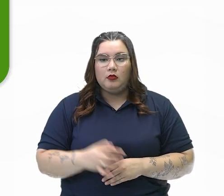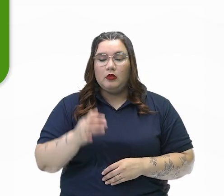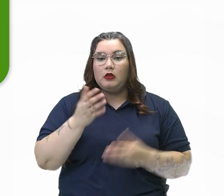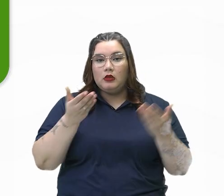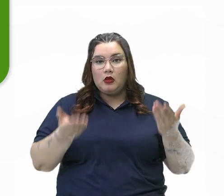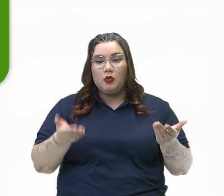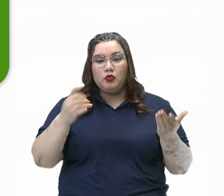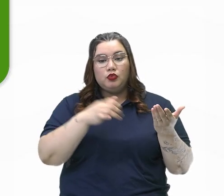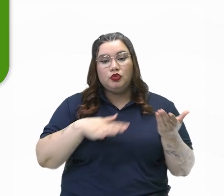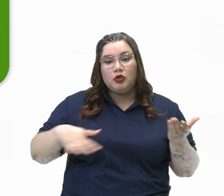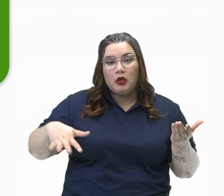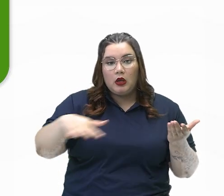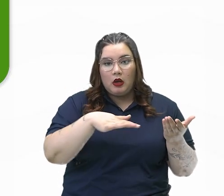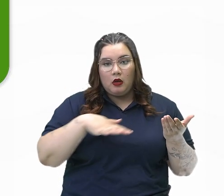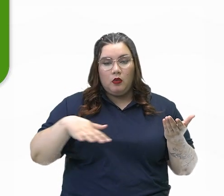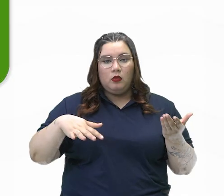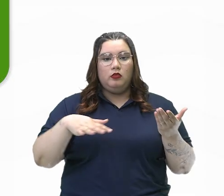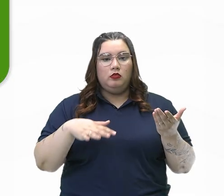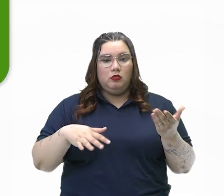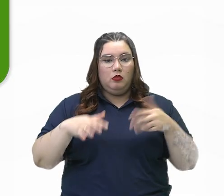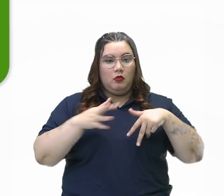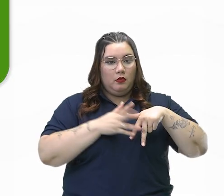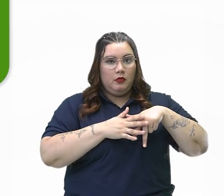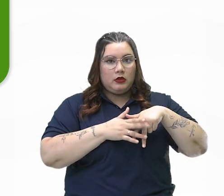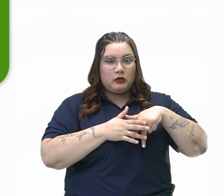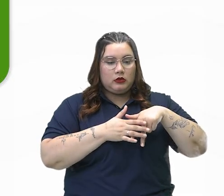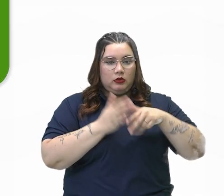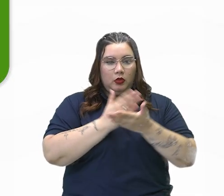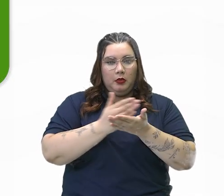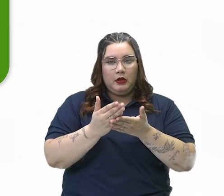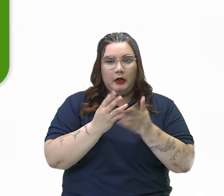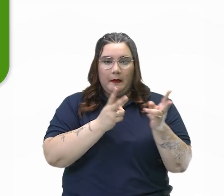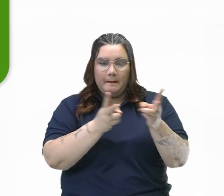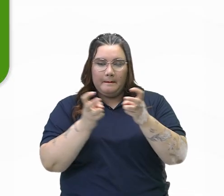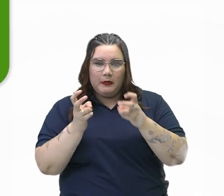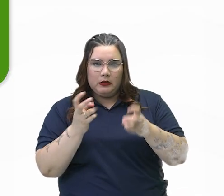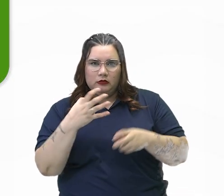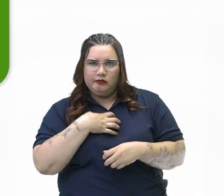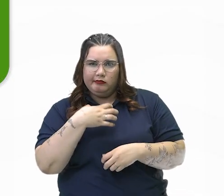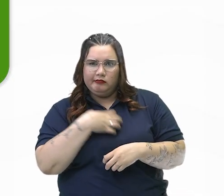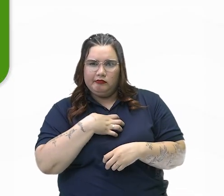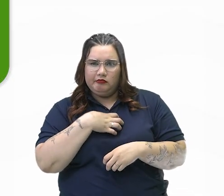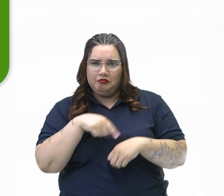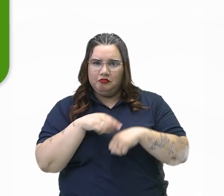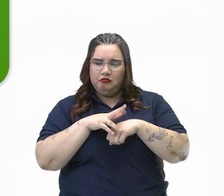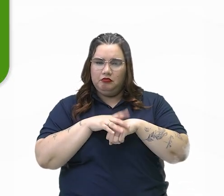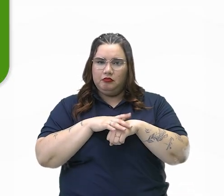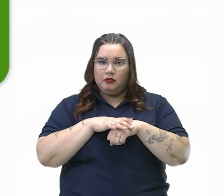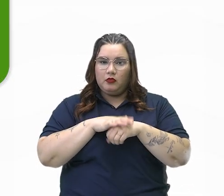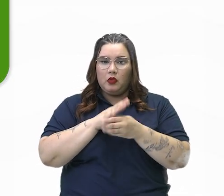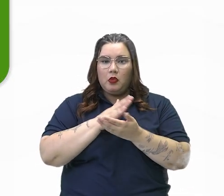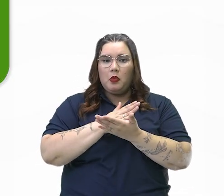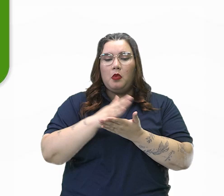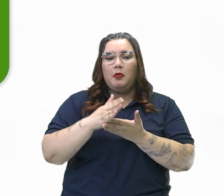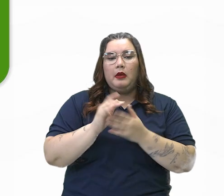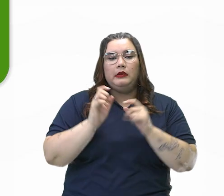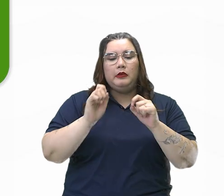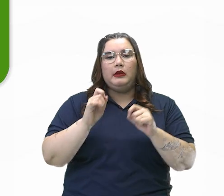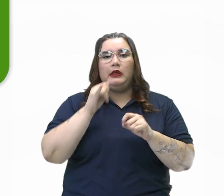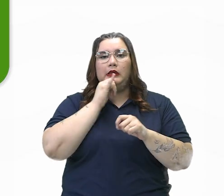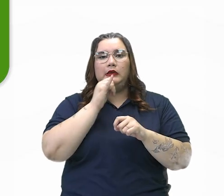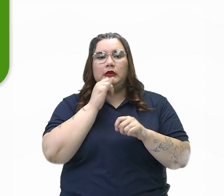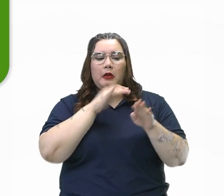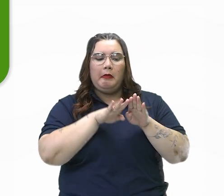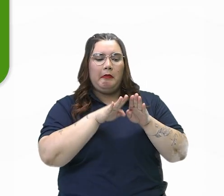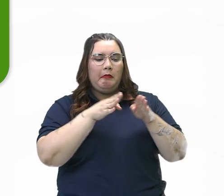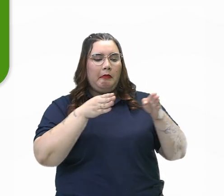modo geral, o paciente começa a perceber os sintomas da doença quando começa a se